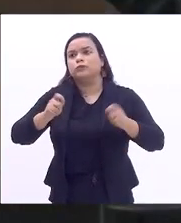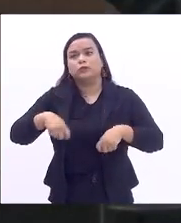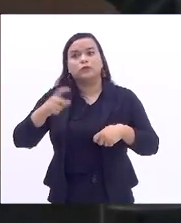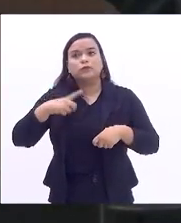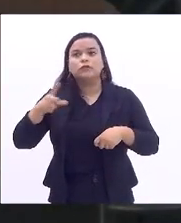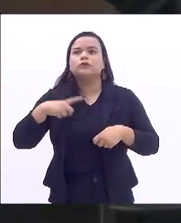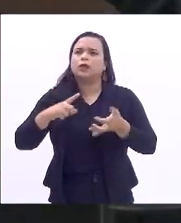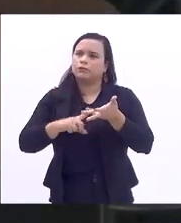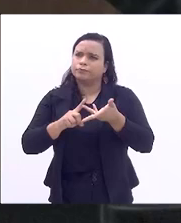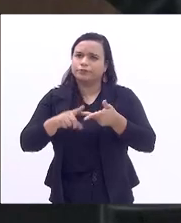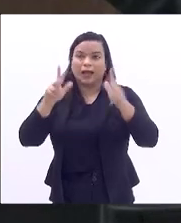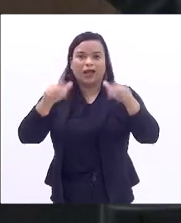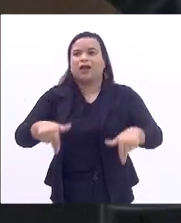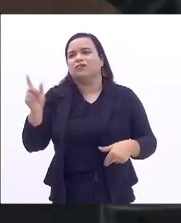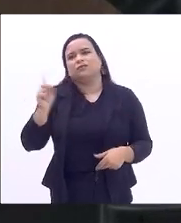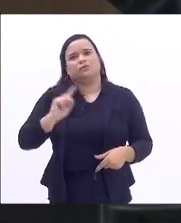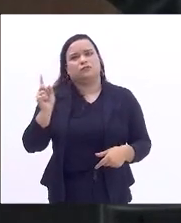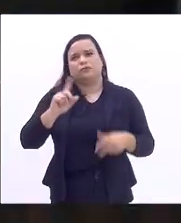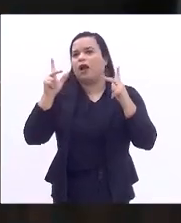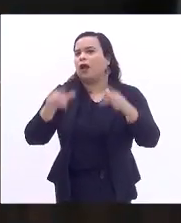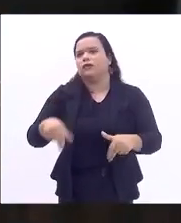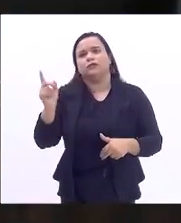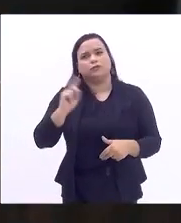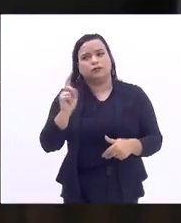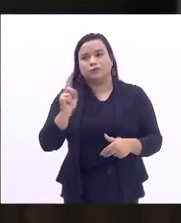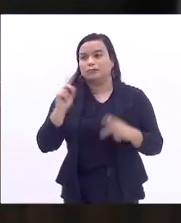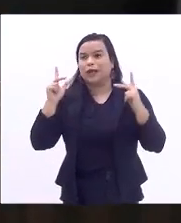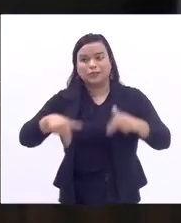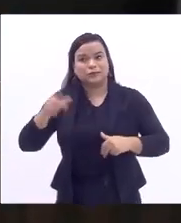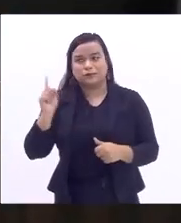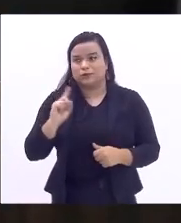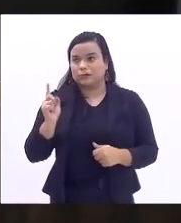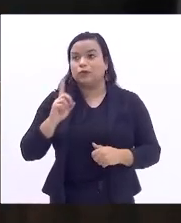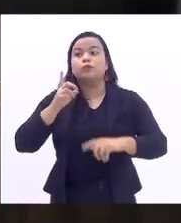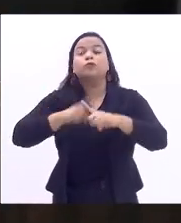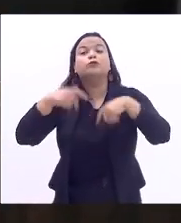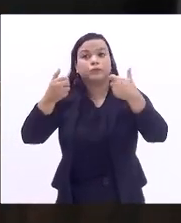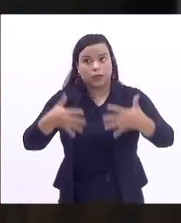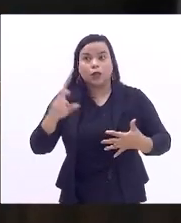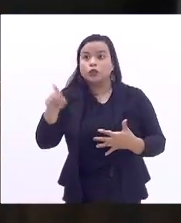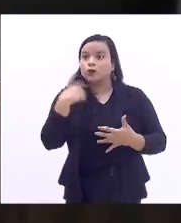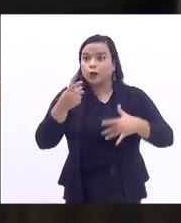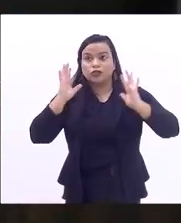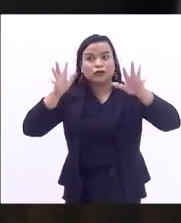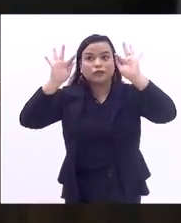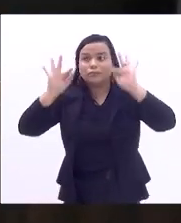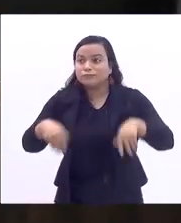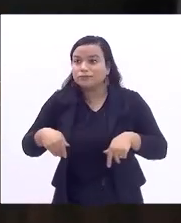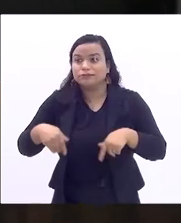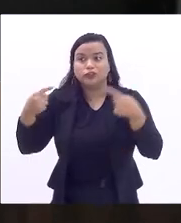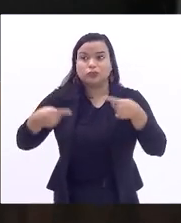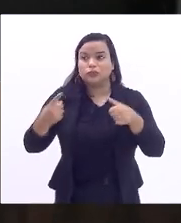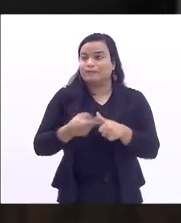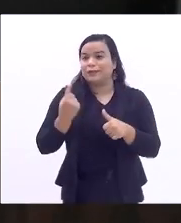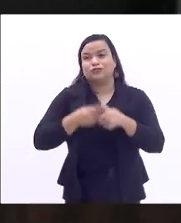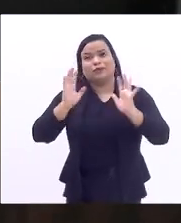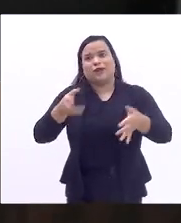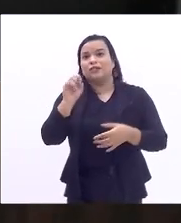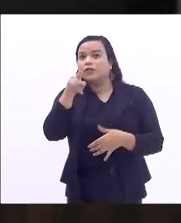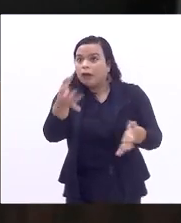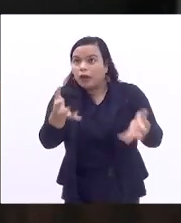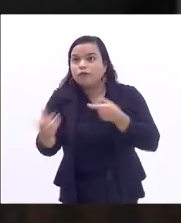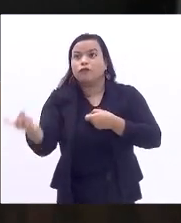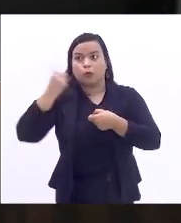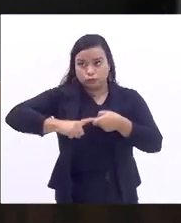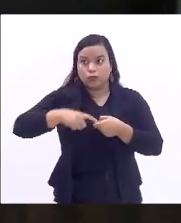outros não mas a cena aluguei com as esse jovem não Dessa forma não amigo só porque nós já acabamos' a primeira discussão se você quiser voltar